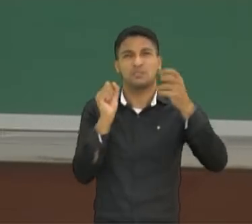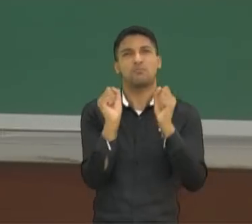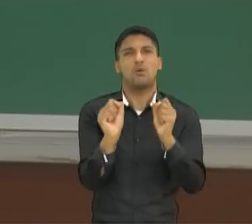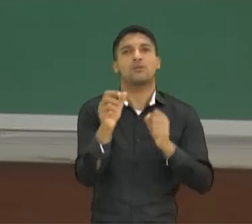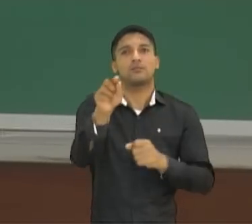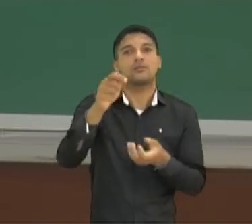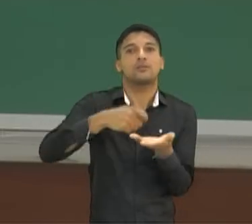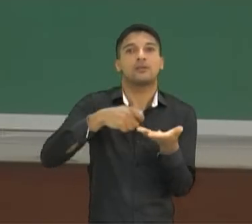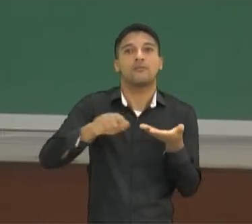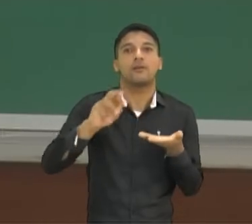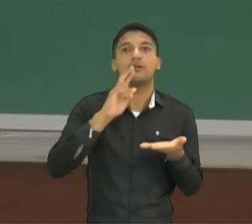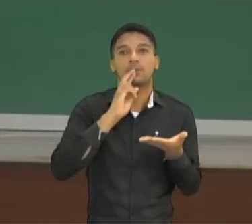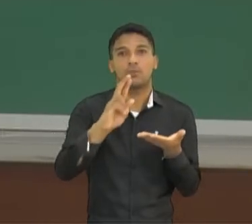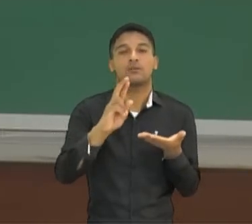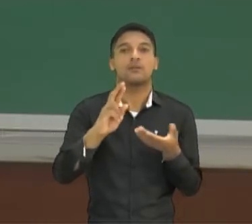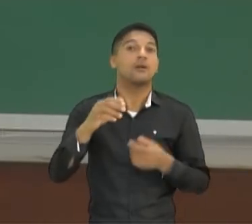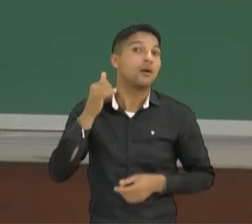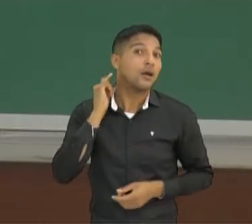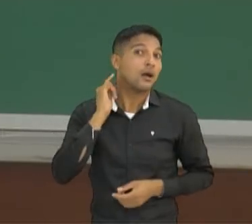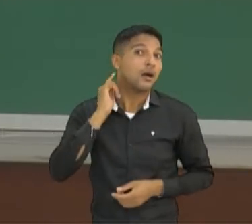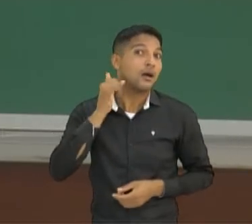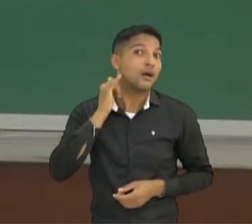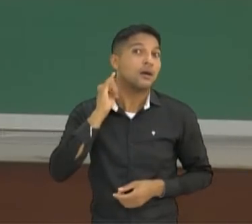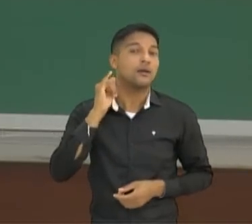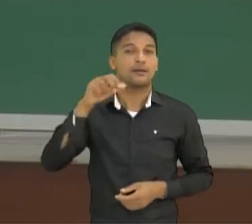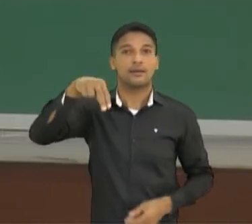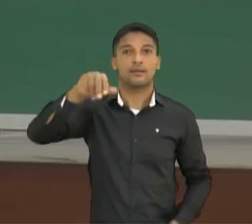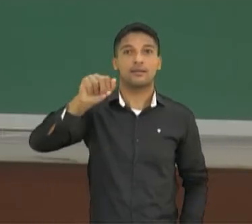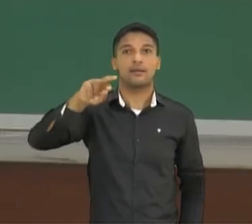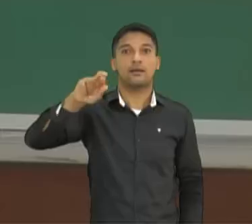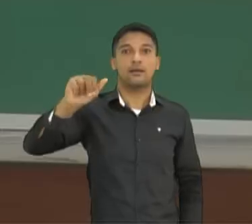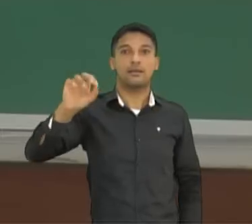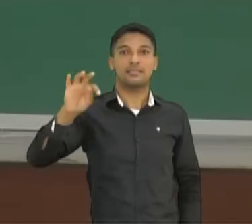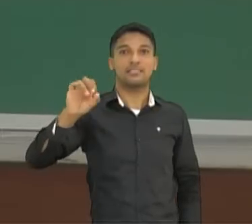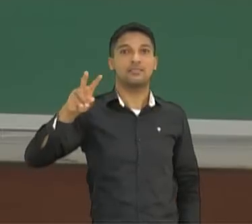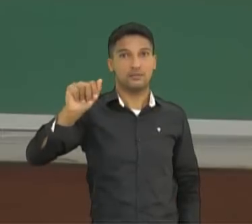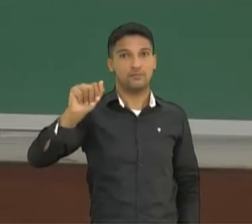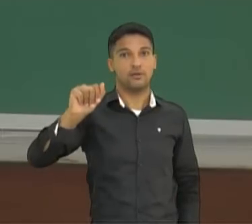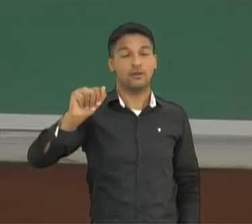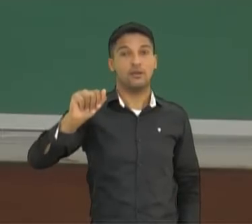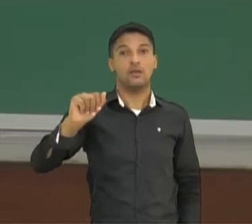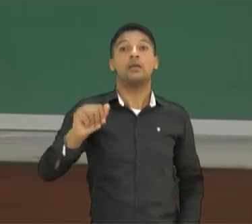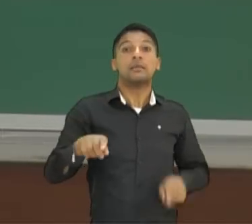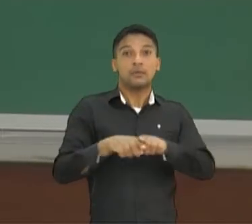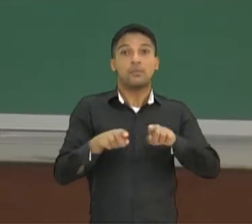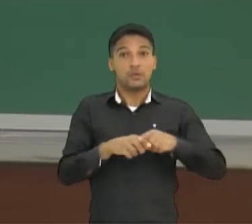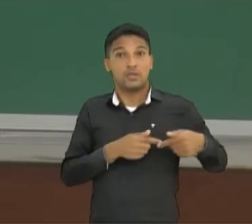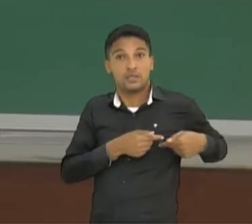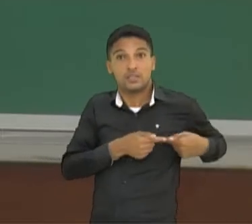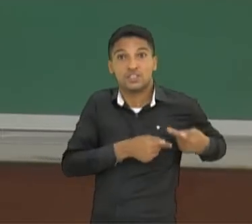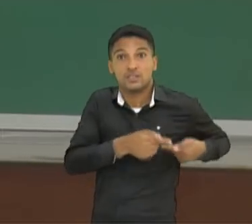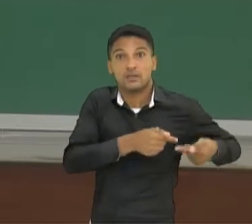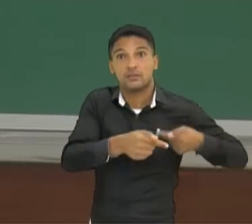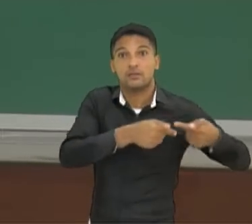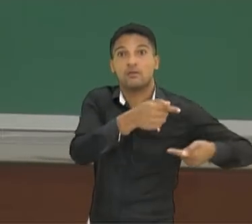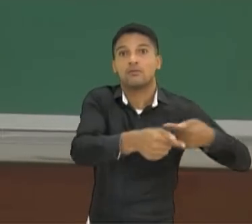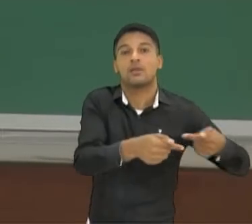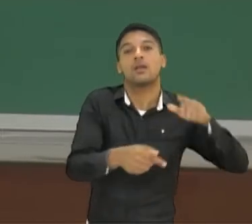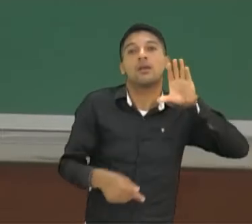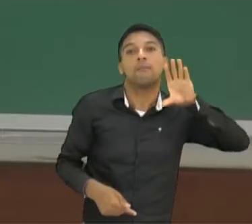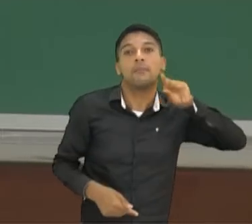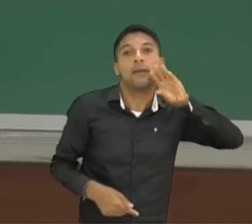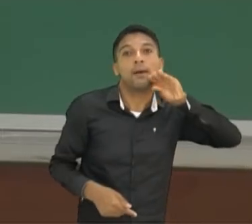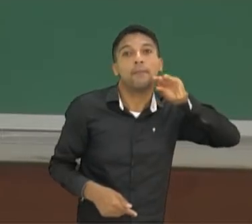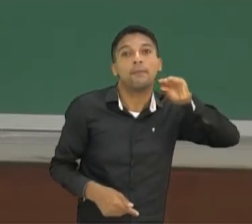é transmitido oralmente de geração a geração, ele tem a função de atribuir explicações para